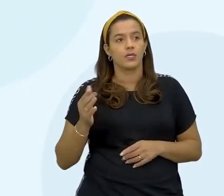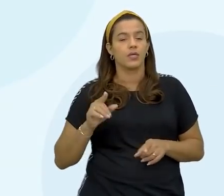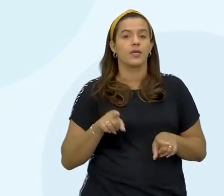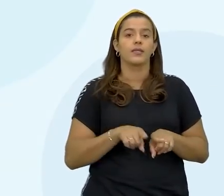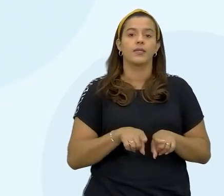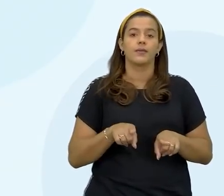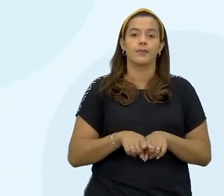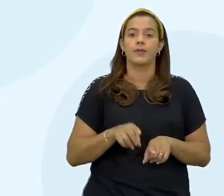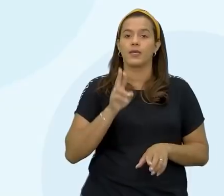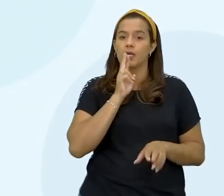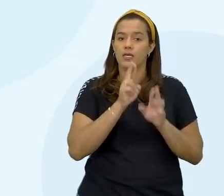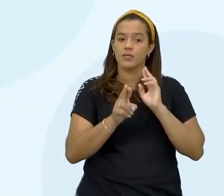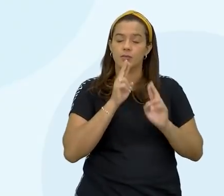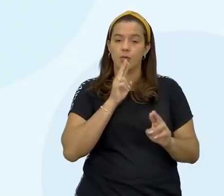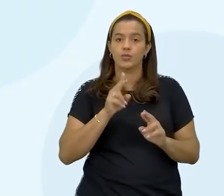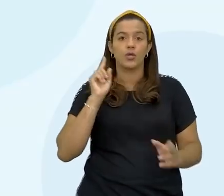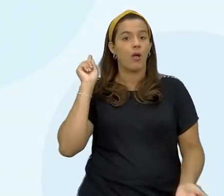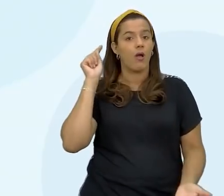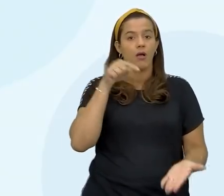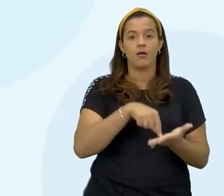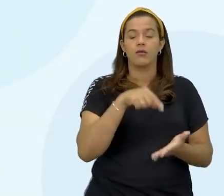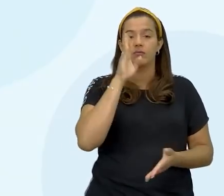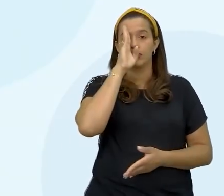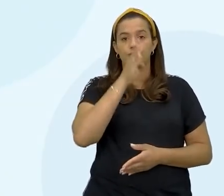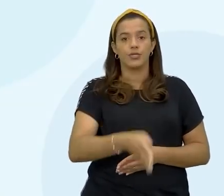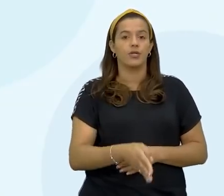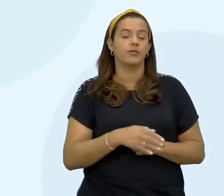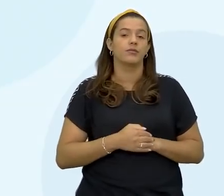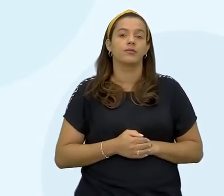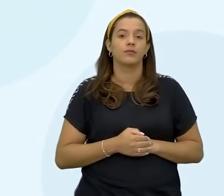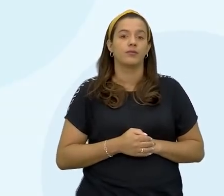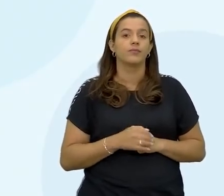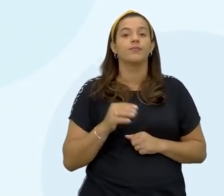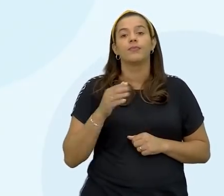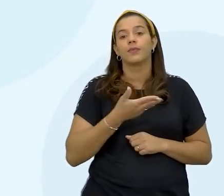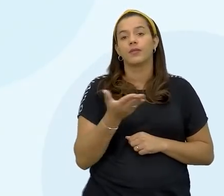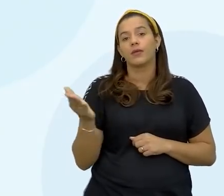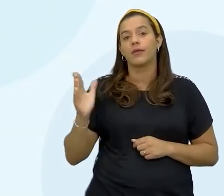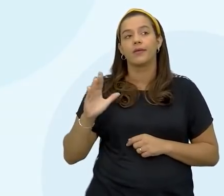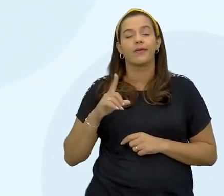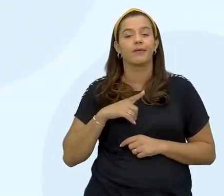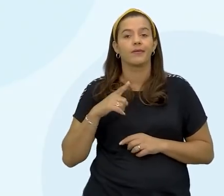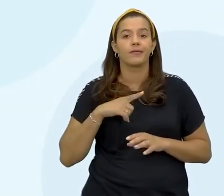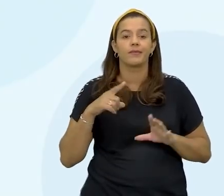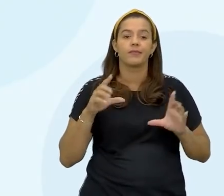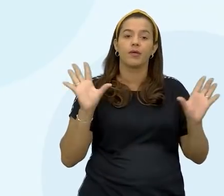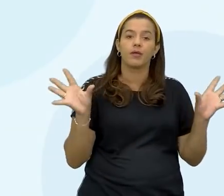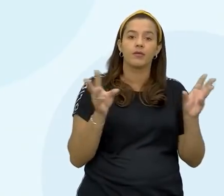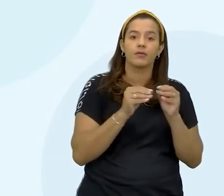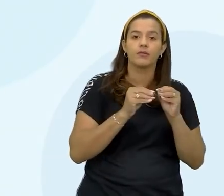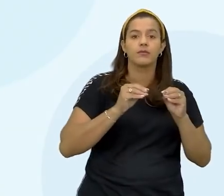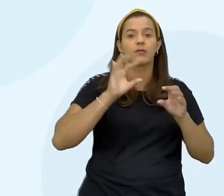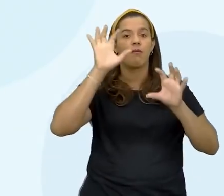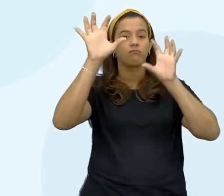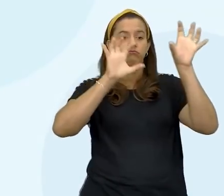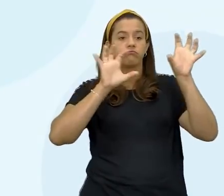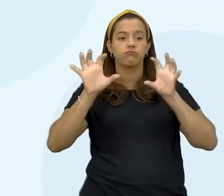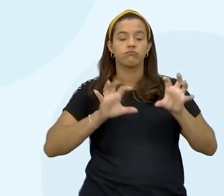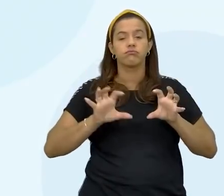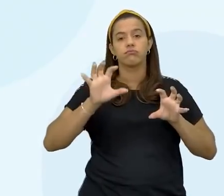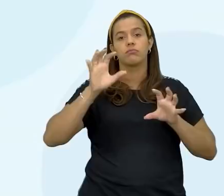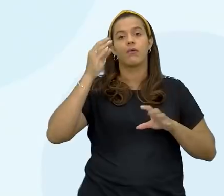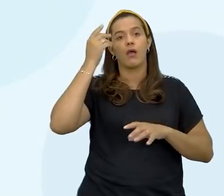a pedir respostas objetivas para uma atividade, a pedir sínteses, mapas mentais,